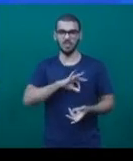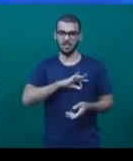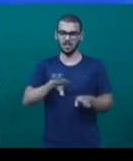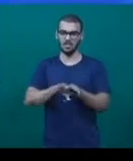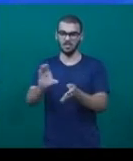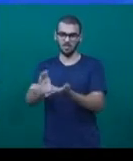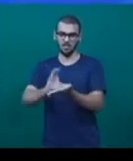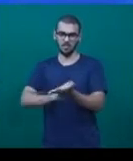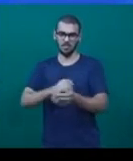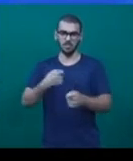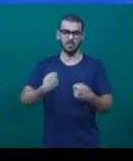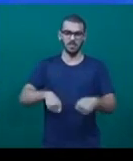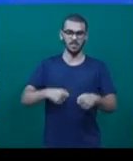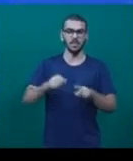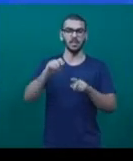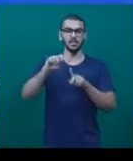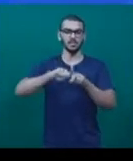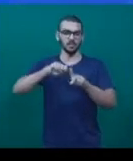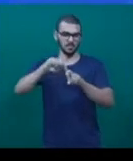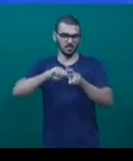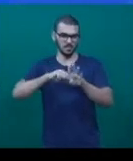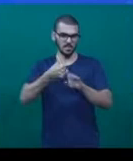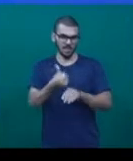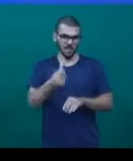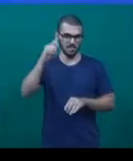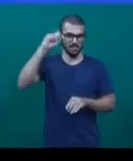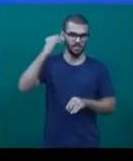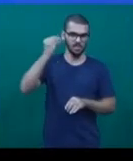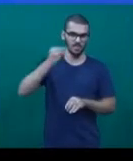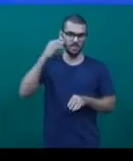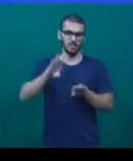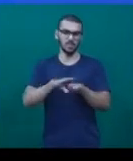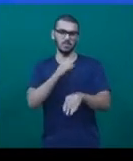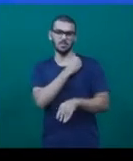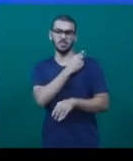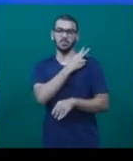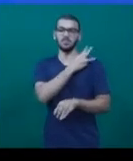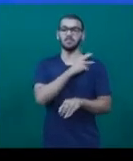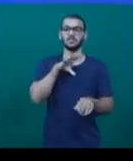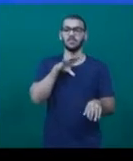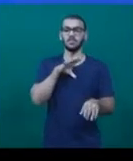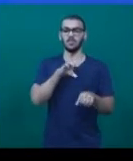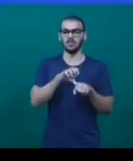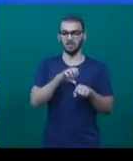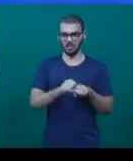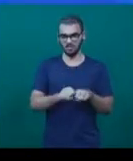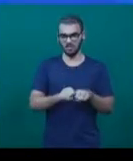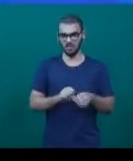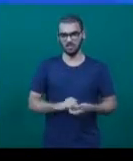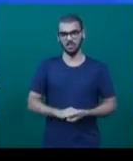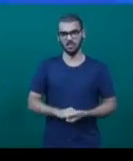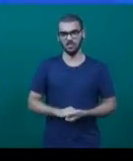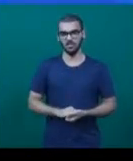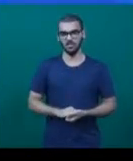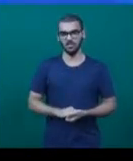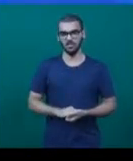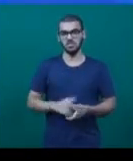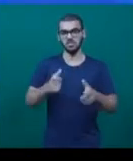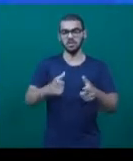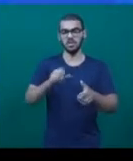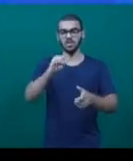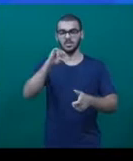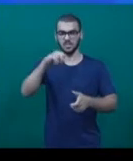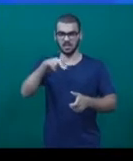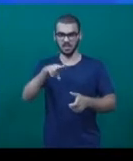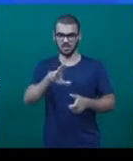mais comissão, 6 meses de experiência pelo menos e a escolaridade ensino médio incompleto. Essas vagas estão sendo oferecidas